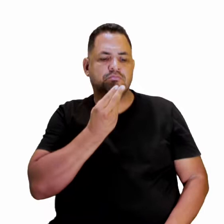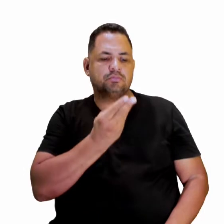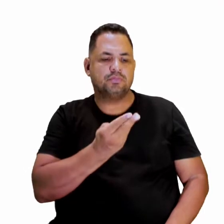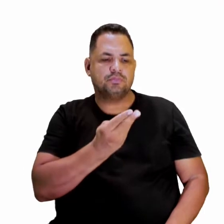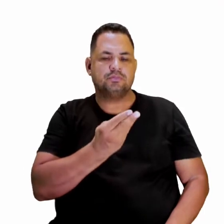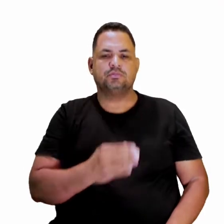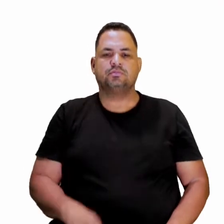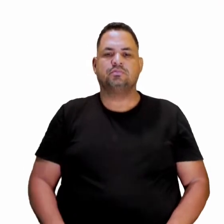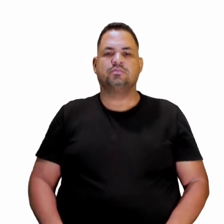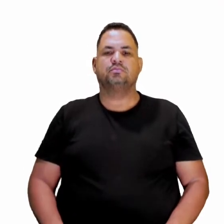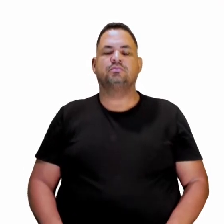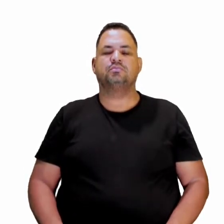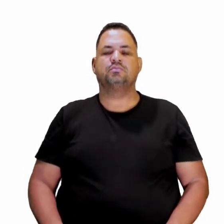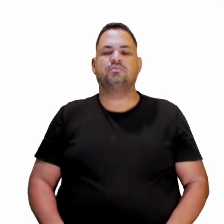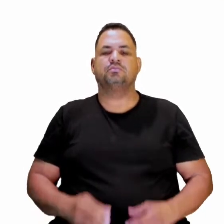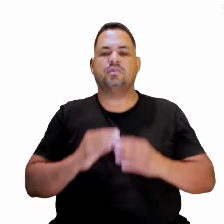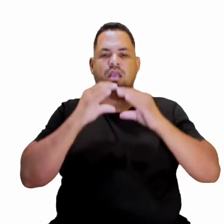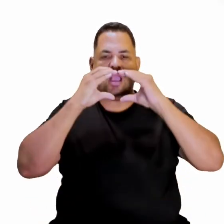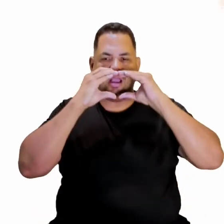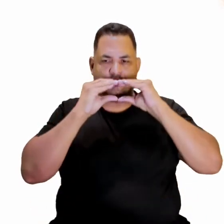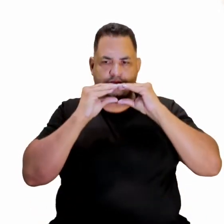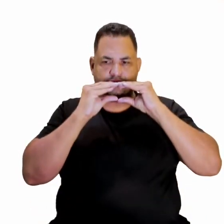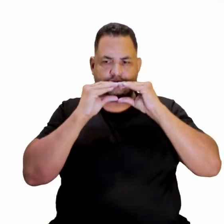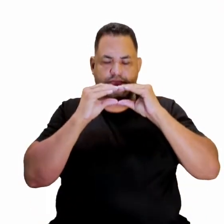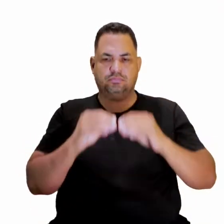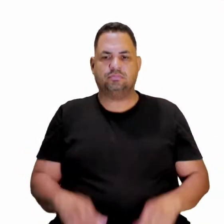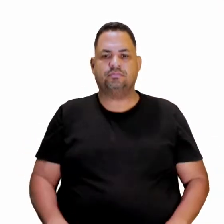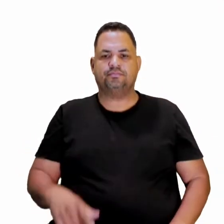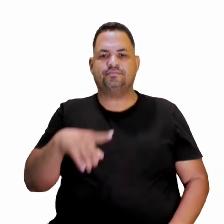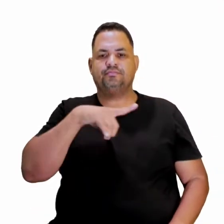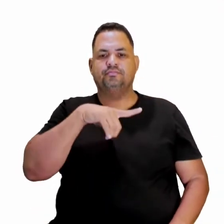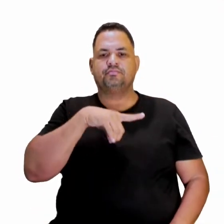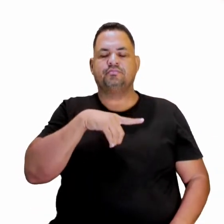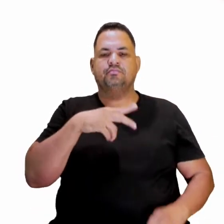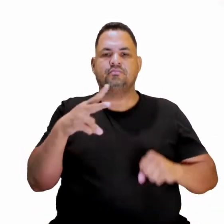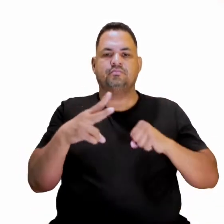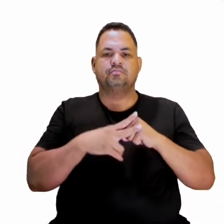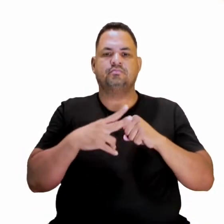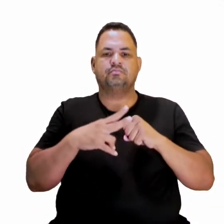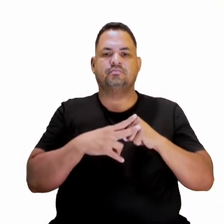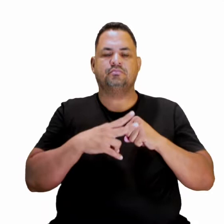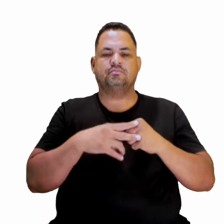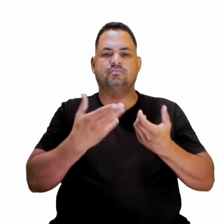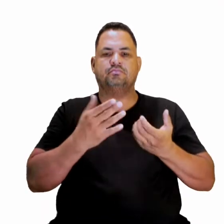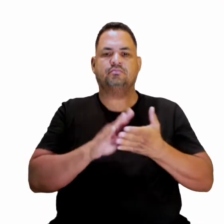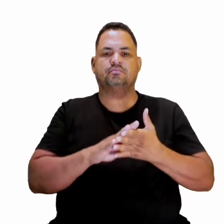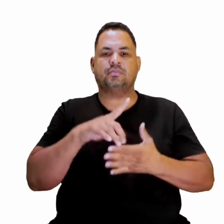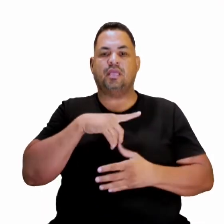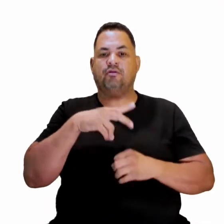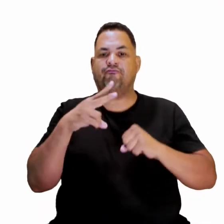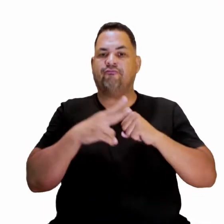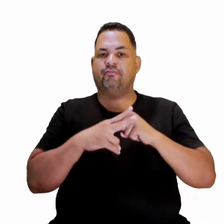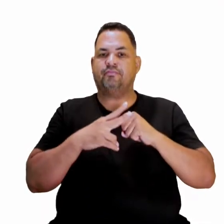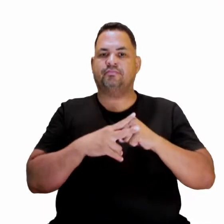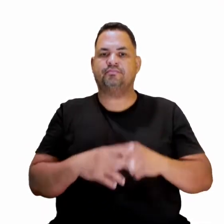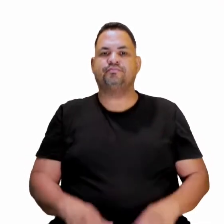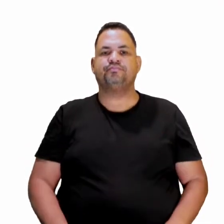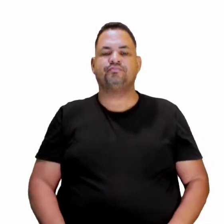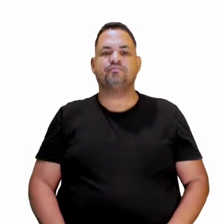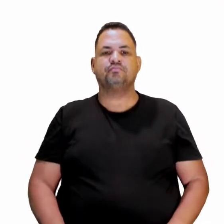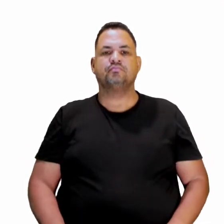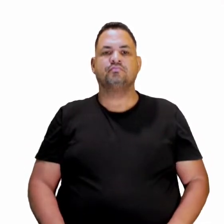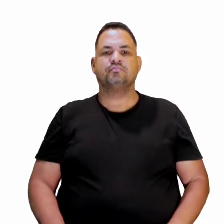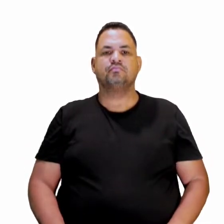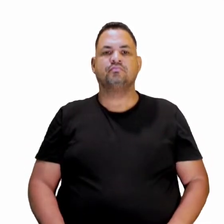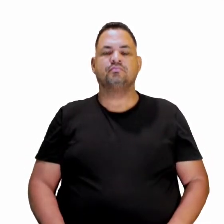hambúrguer? Perceba que temos um verbo nesta nesta minha frase. O verbo é